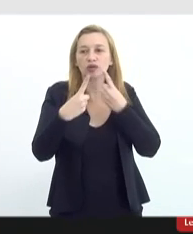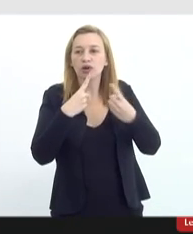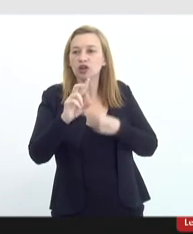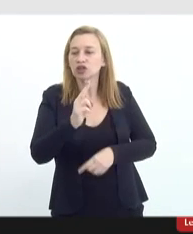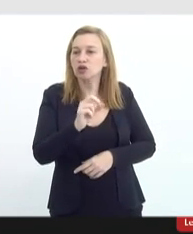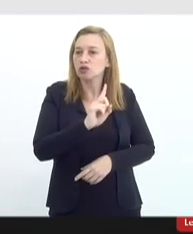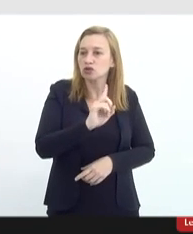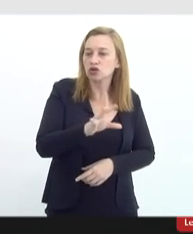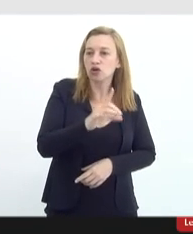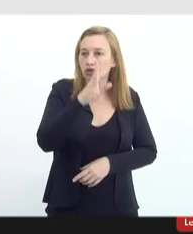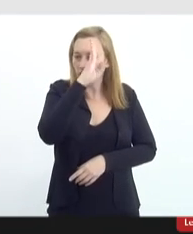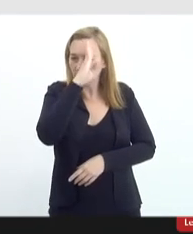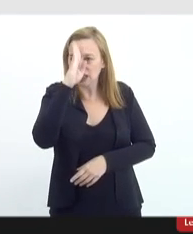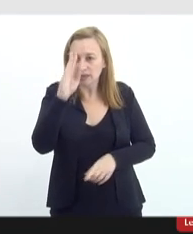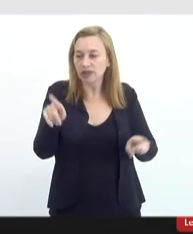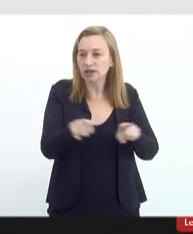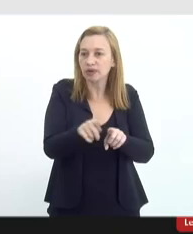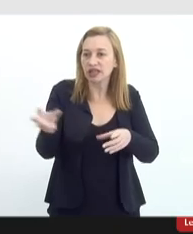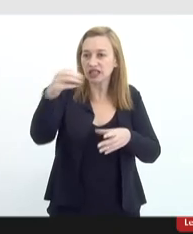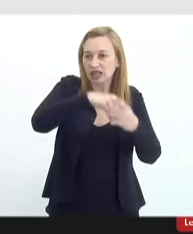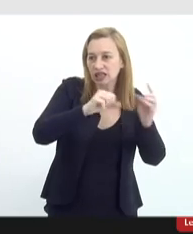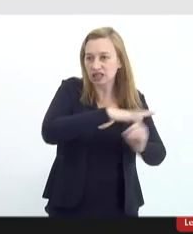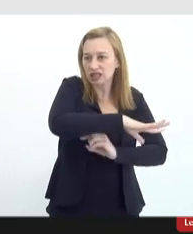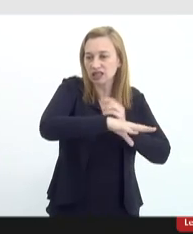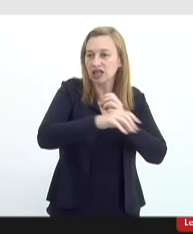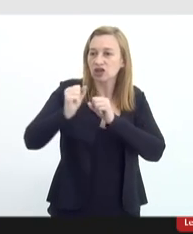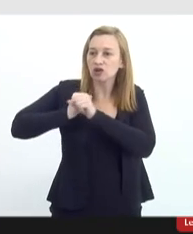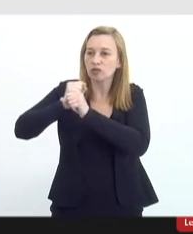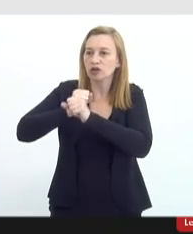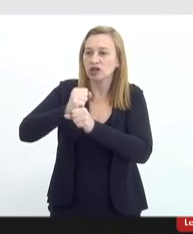mas ele está na sociedade como uma década muito